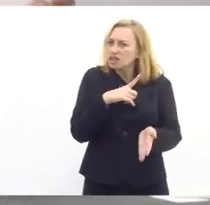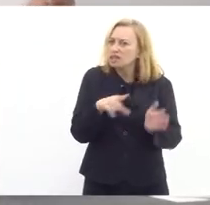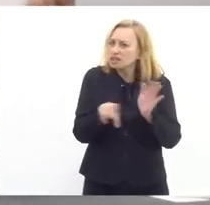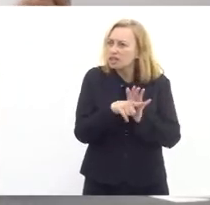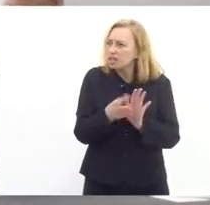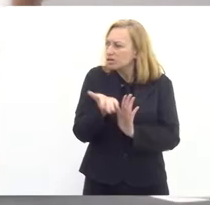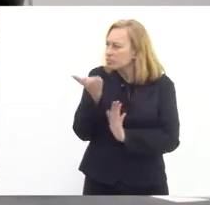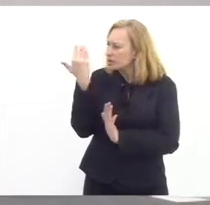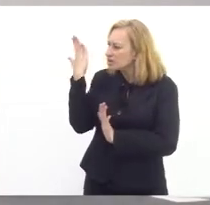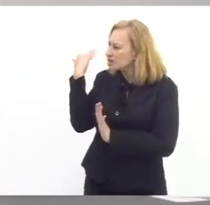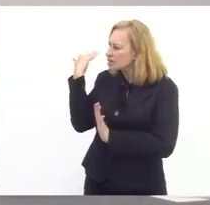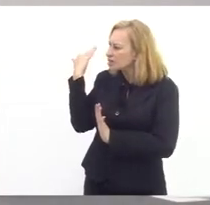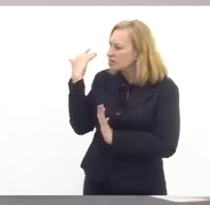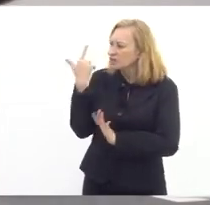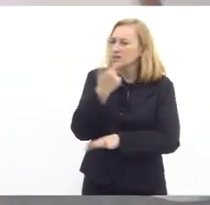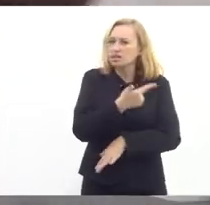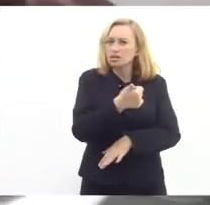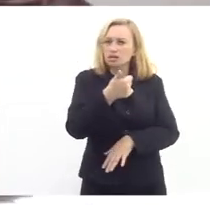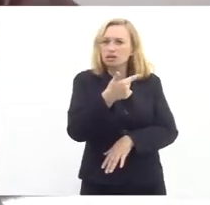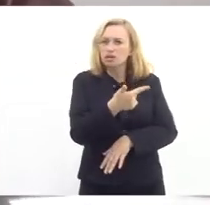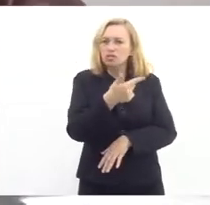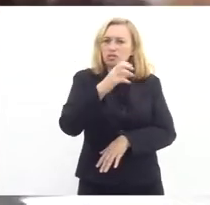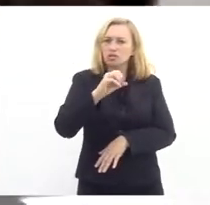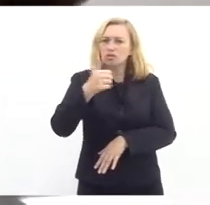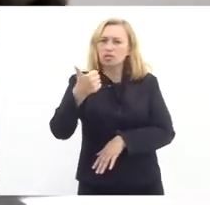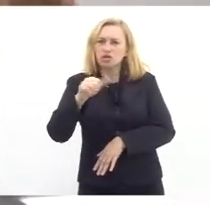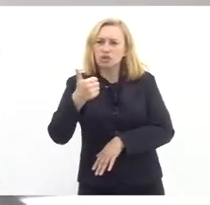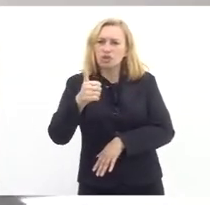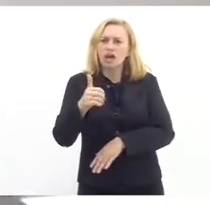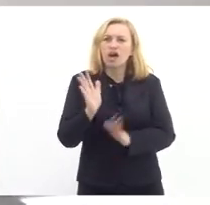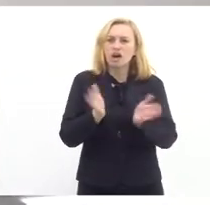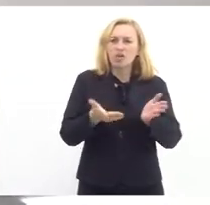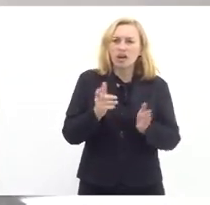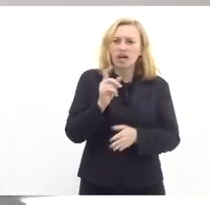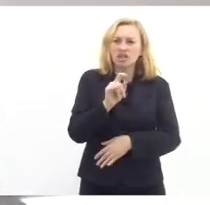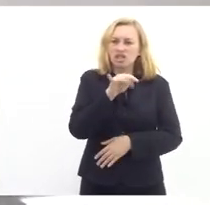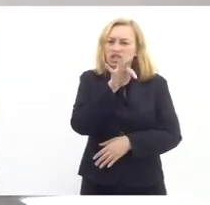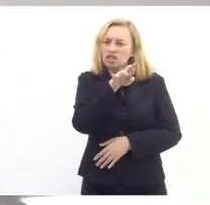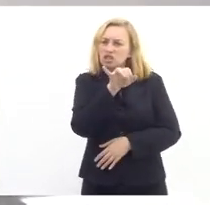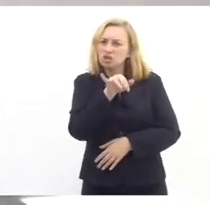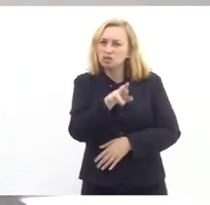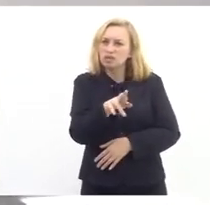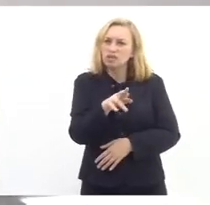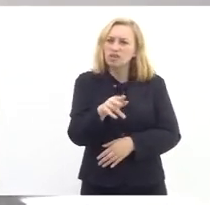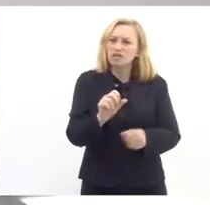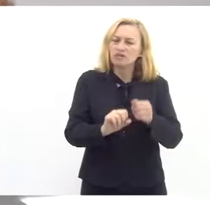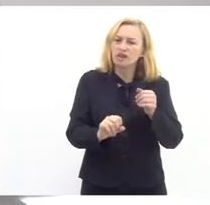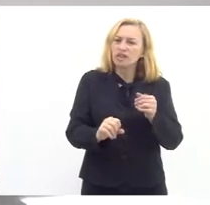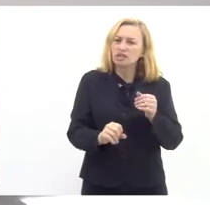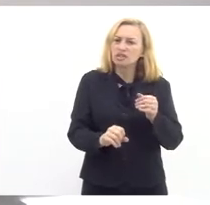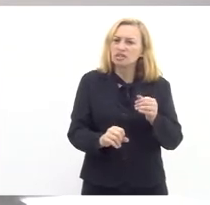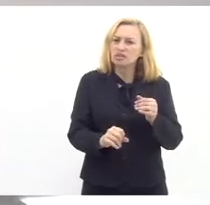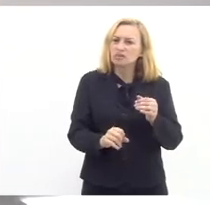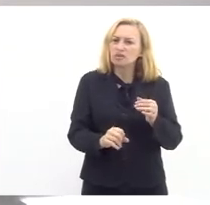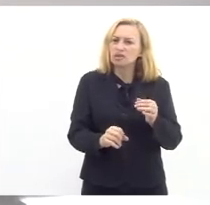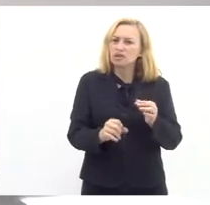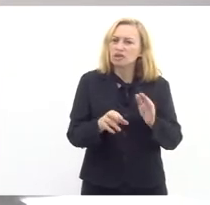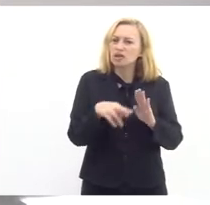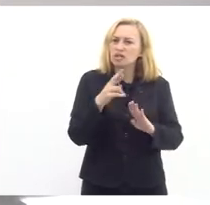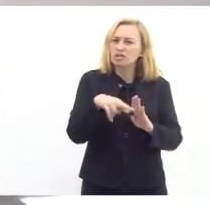anterior, que foi em 2011. Aí agora a Getransp vai faz uma resolução e pega o